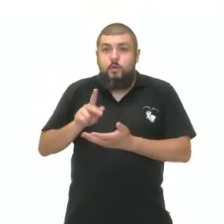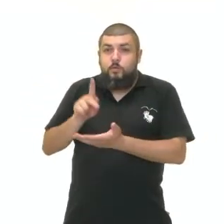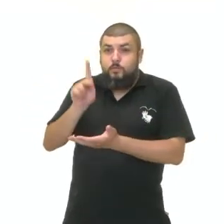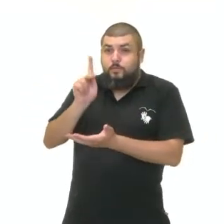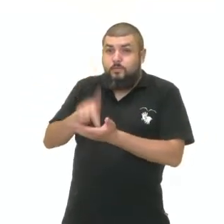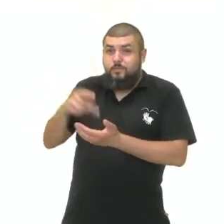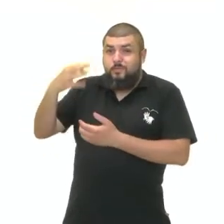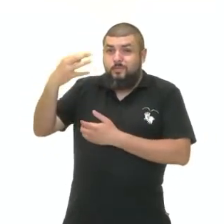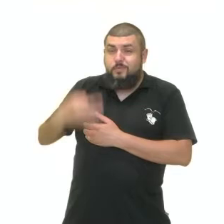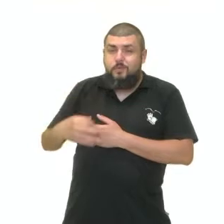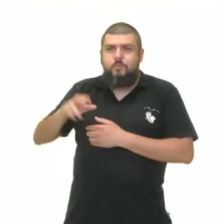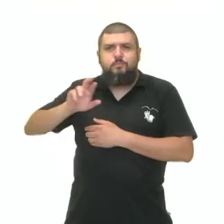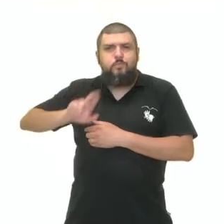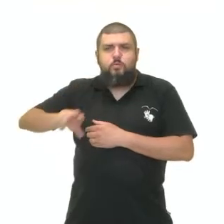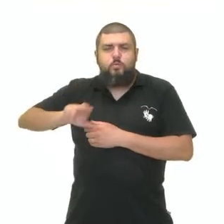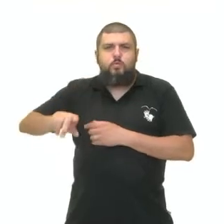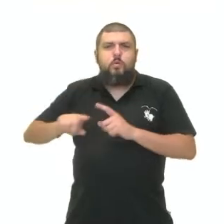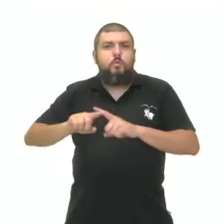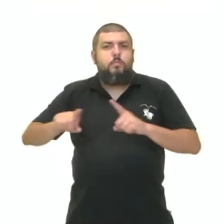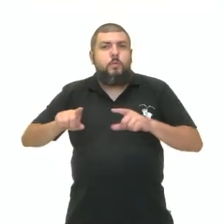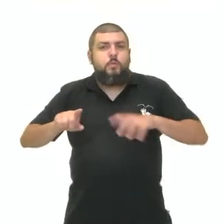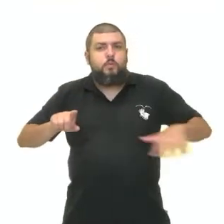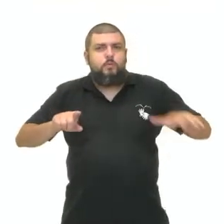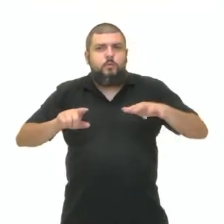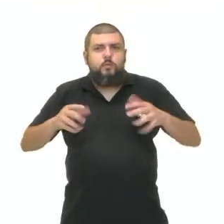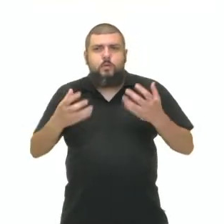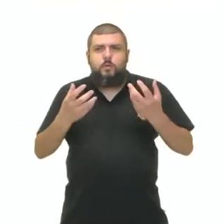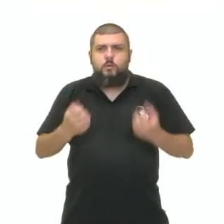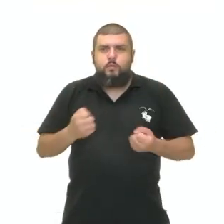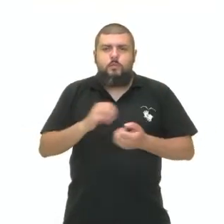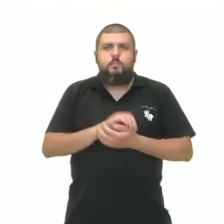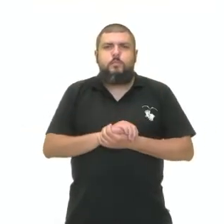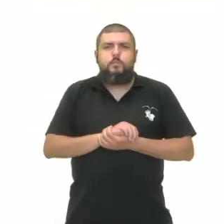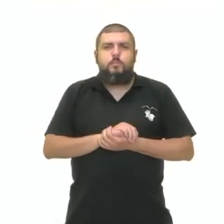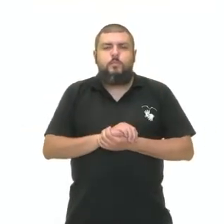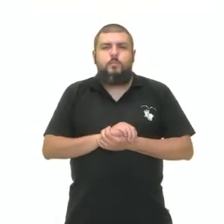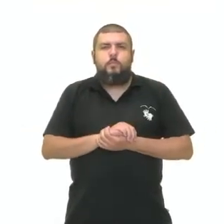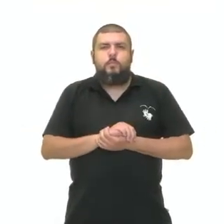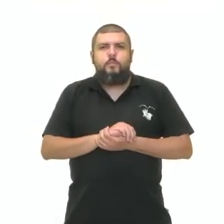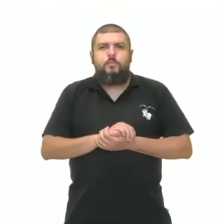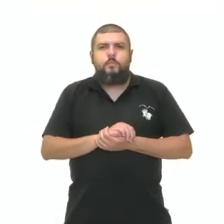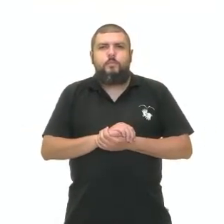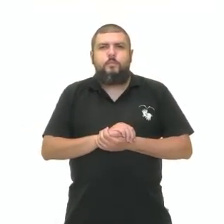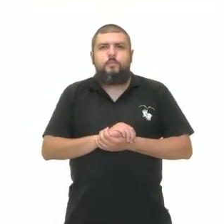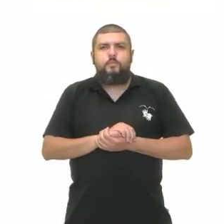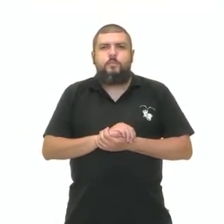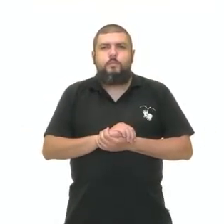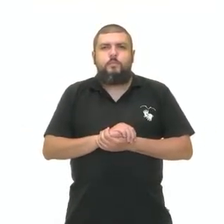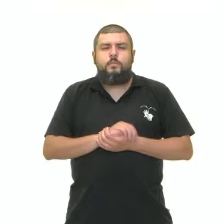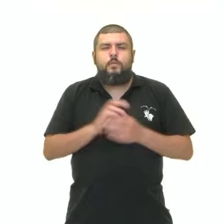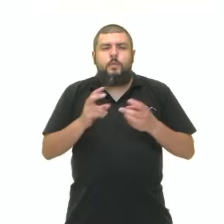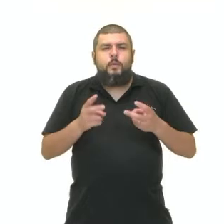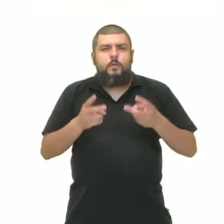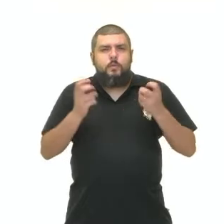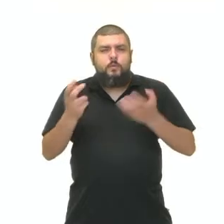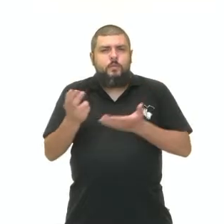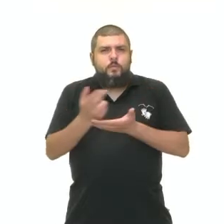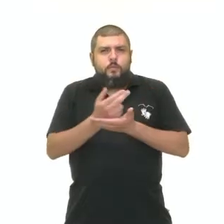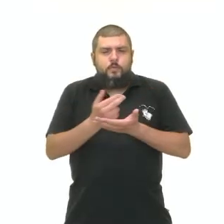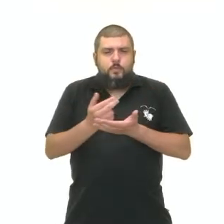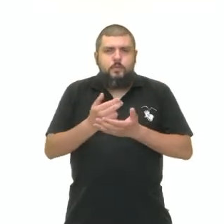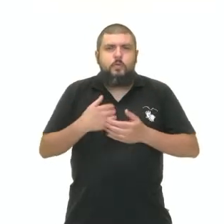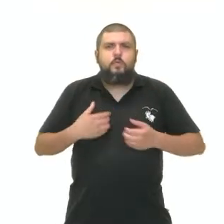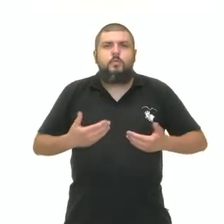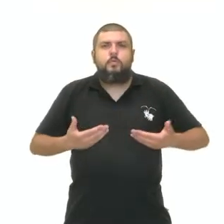aceita. Observe a charge ao lado e perceba os elementos ideológicos da hegemonia. Veja que interessante essa charge. O funcionário,